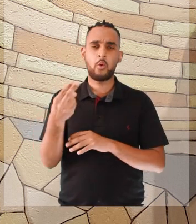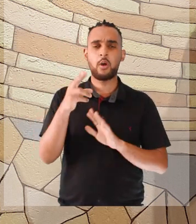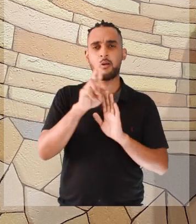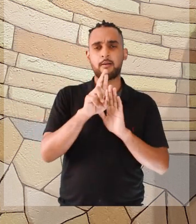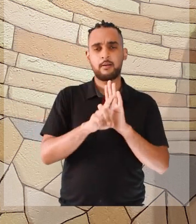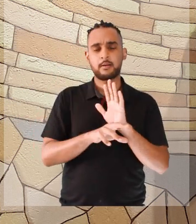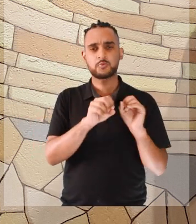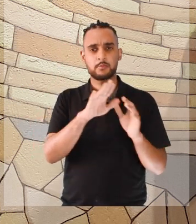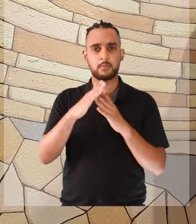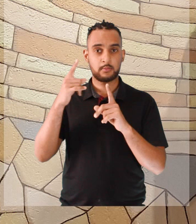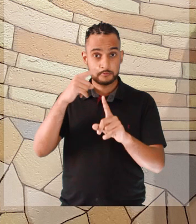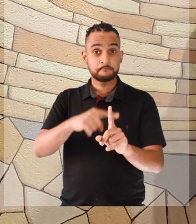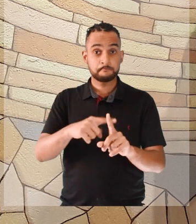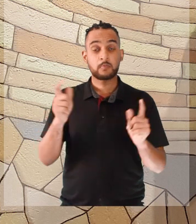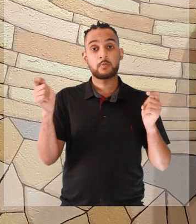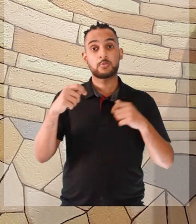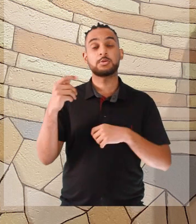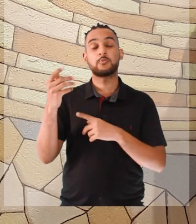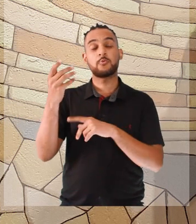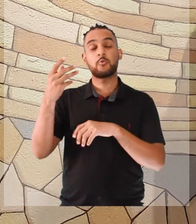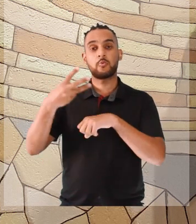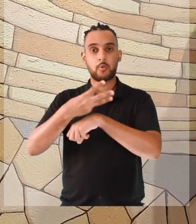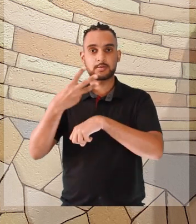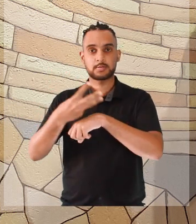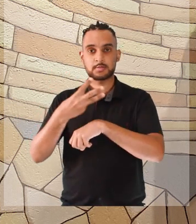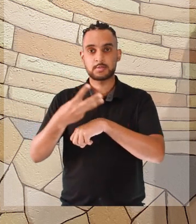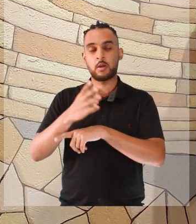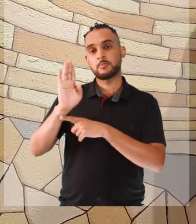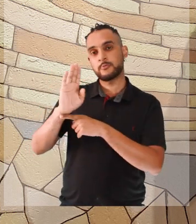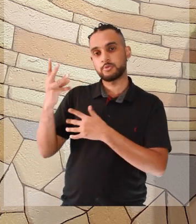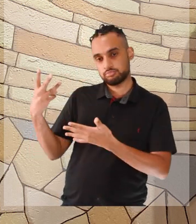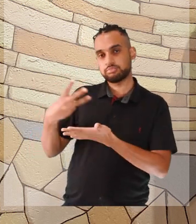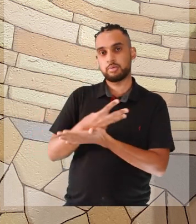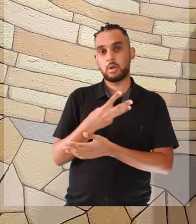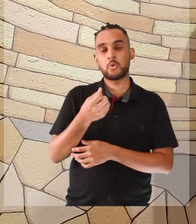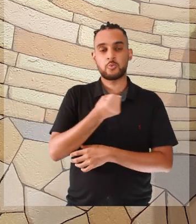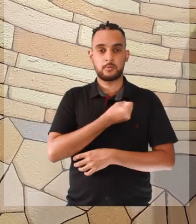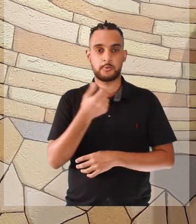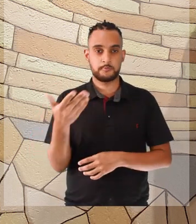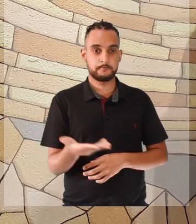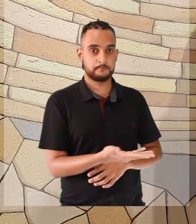da doutrina católica, envie para nós um vídeo pelo WhatsApp do programa